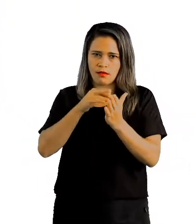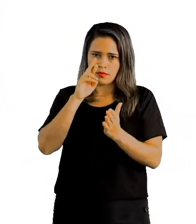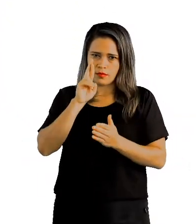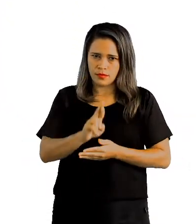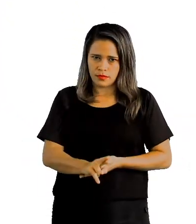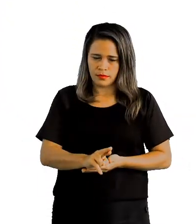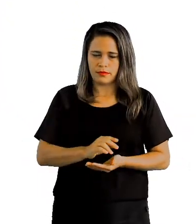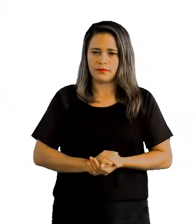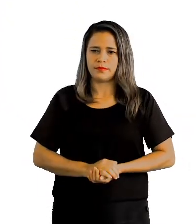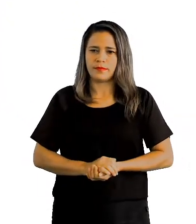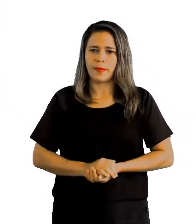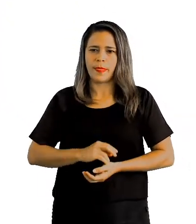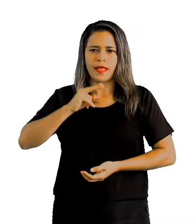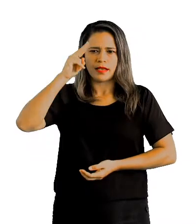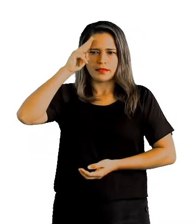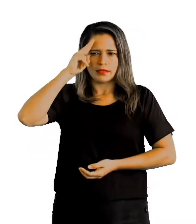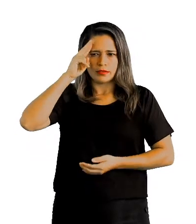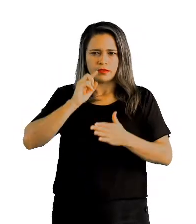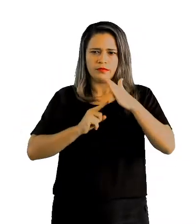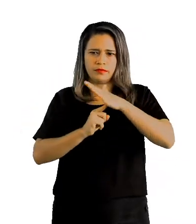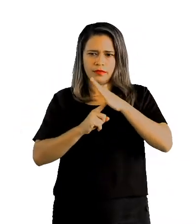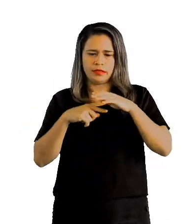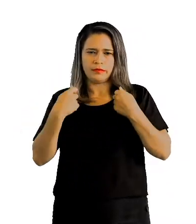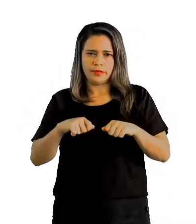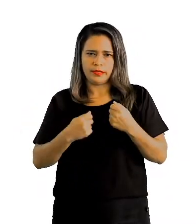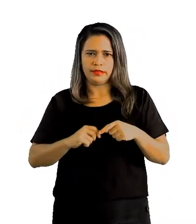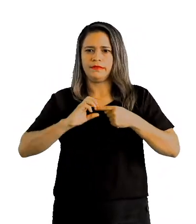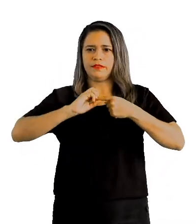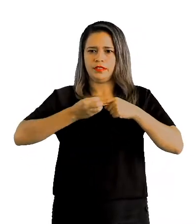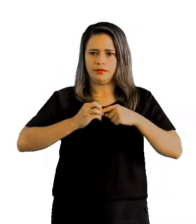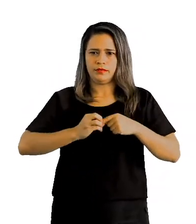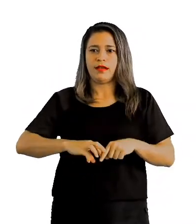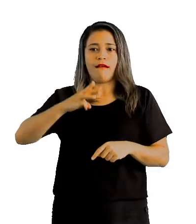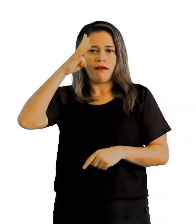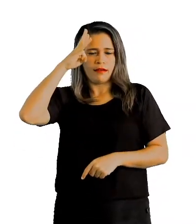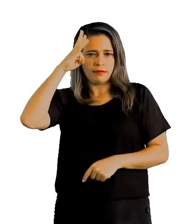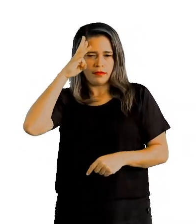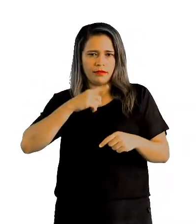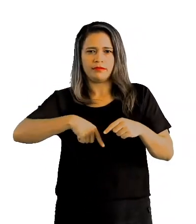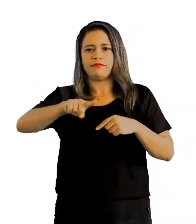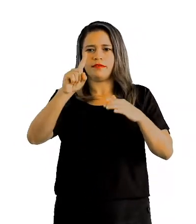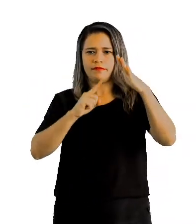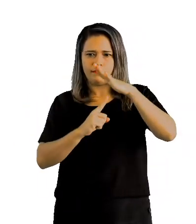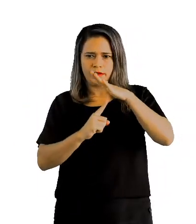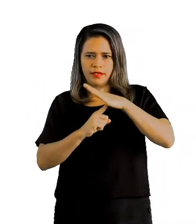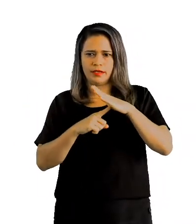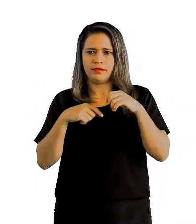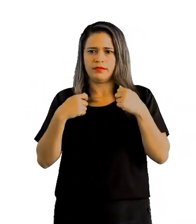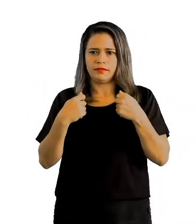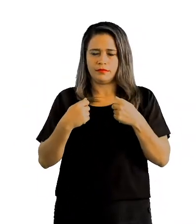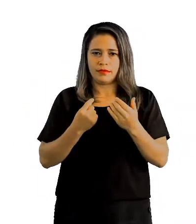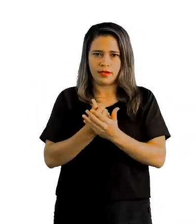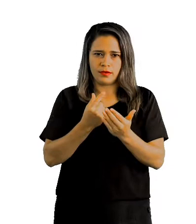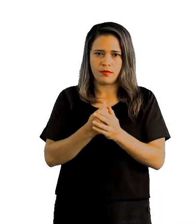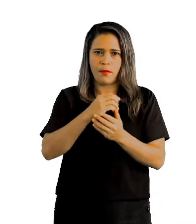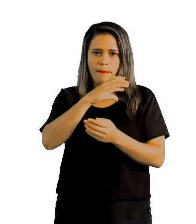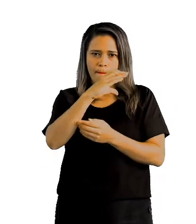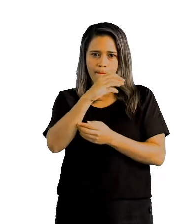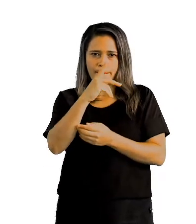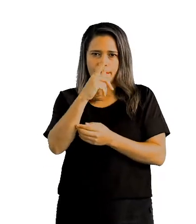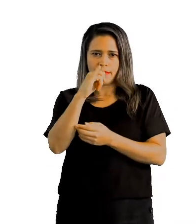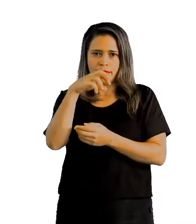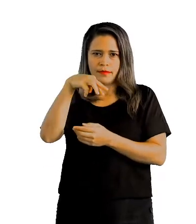Vamos lá? A segunda foi à feira, precisava de feijão. A terça foi à feira para comprar um